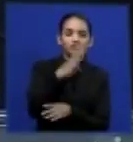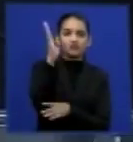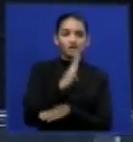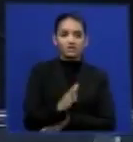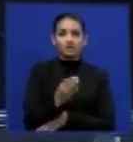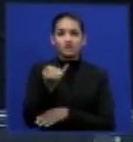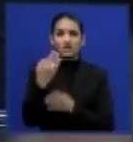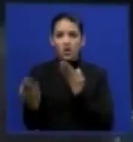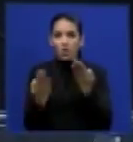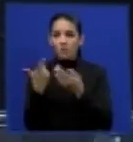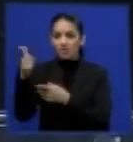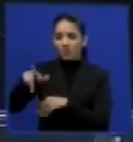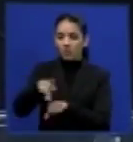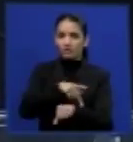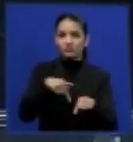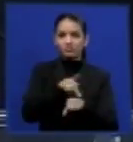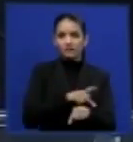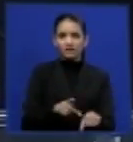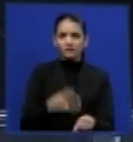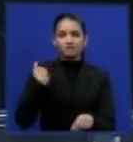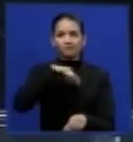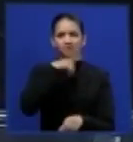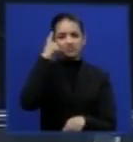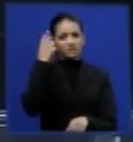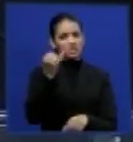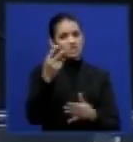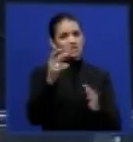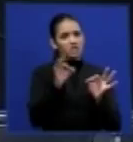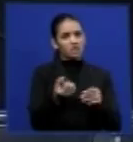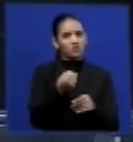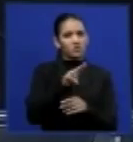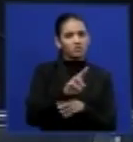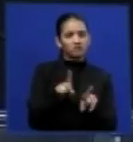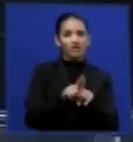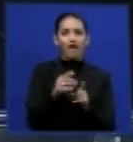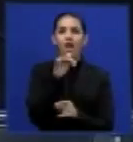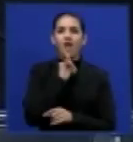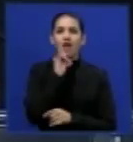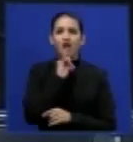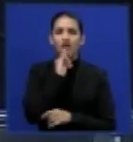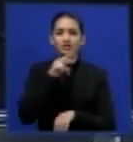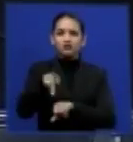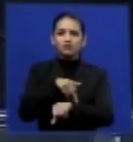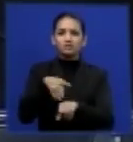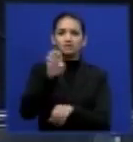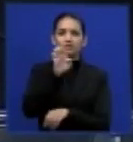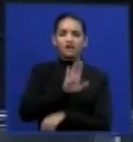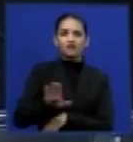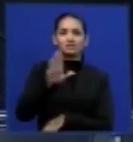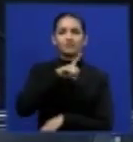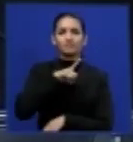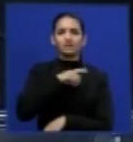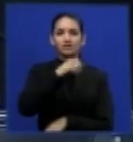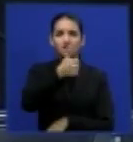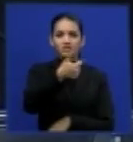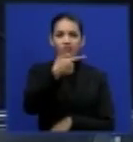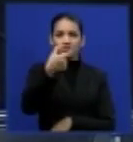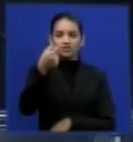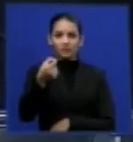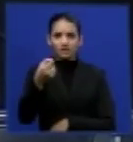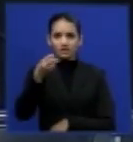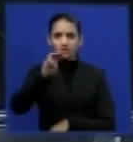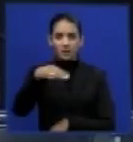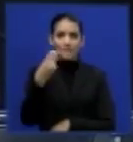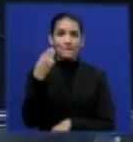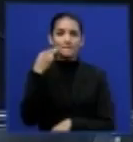números estejam subestimados a Europa por exemplo eh tem cerca de 120 milhões de pneus